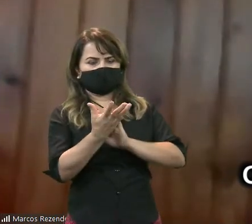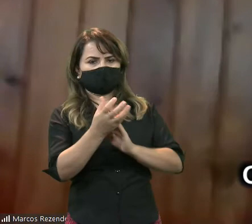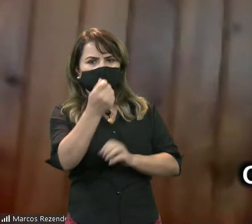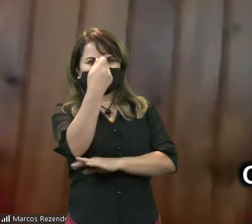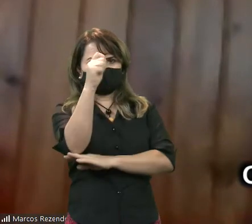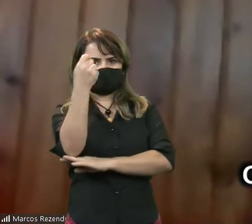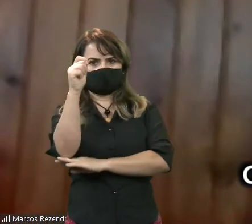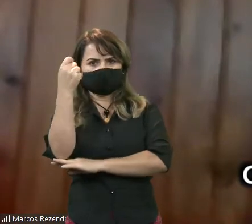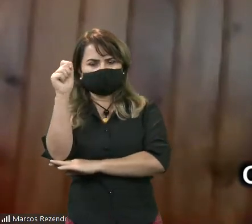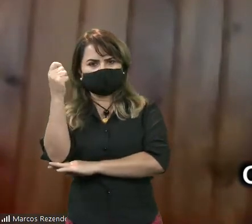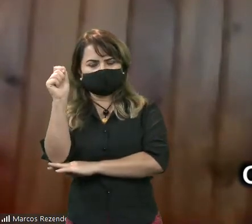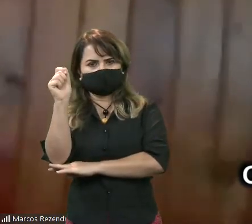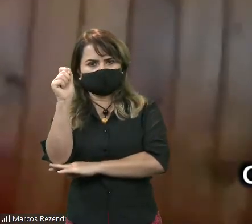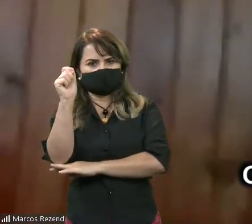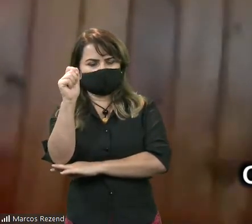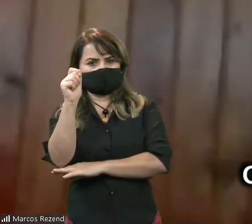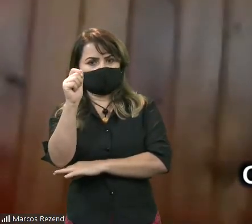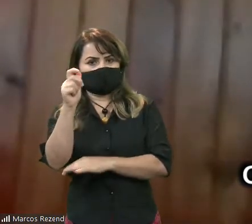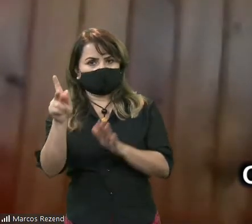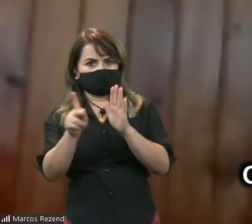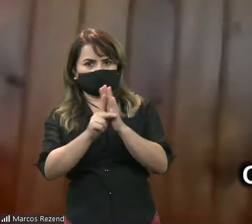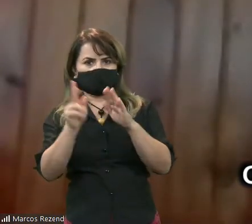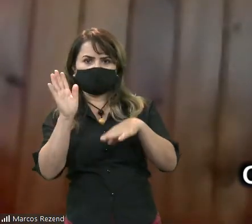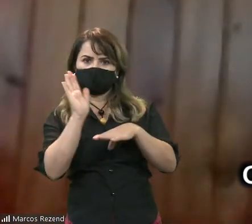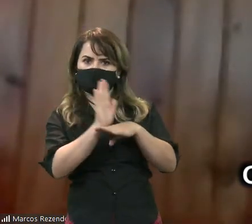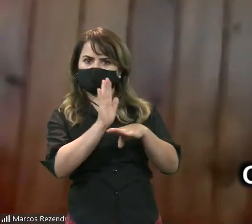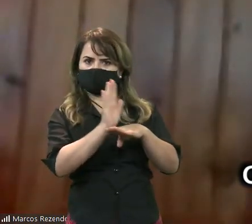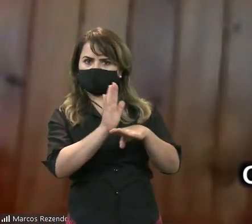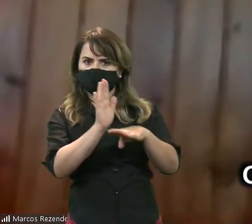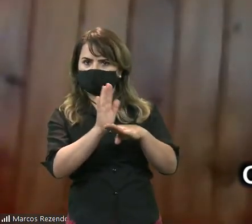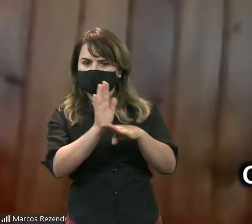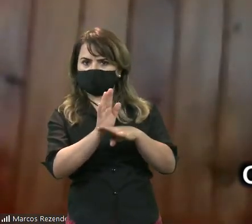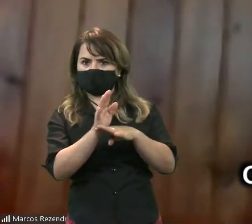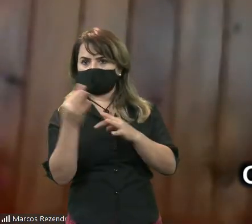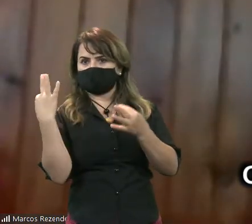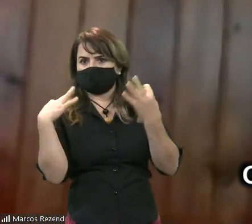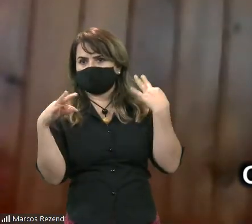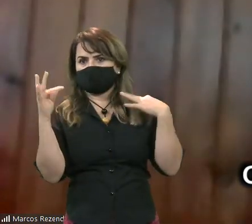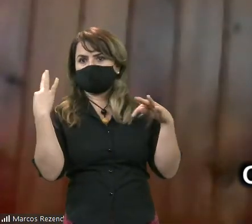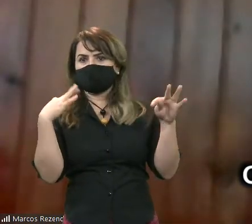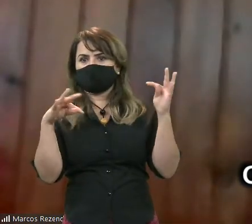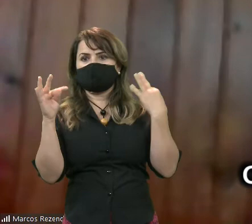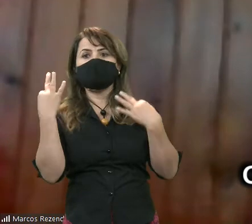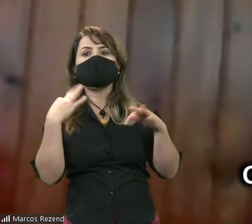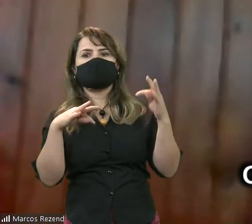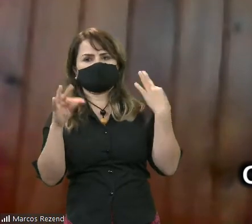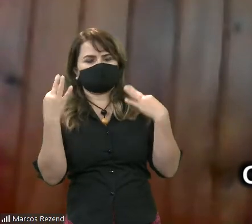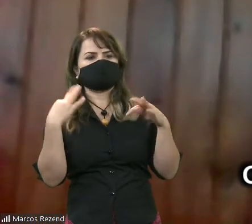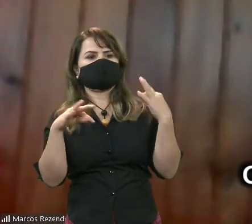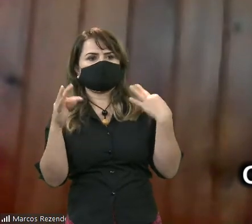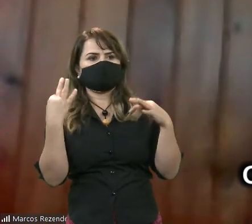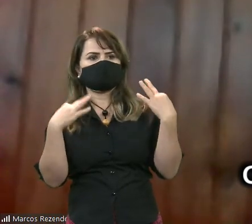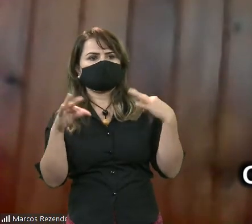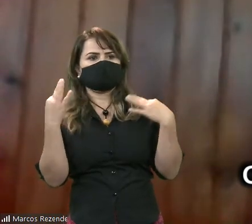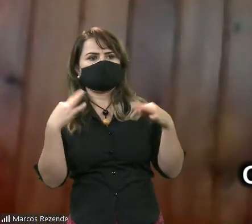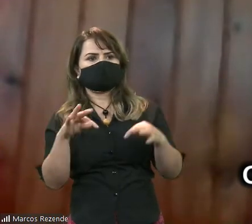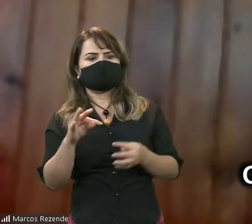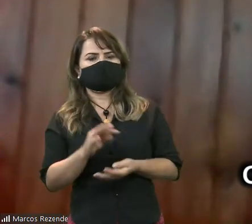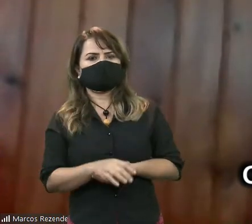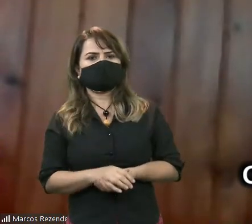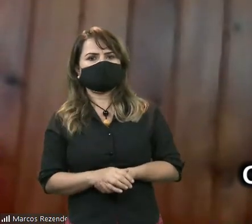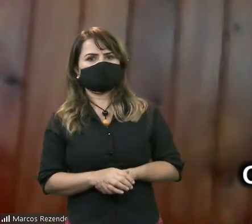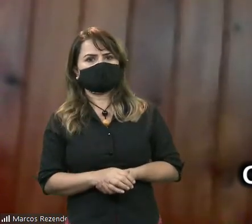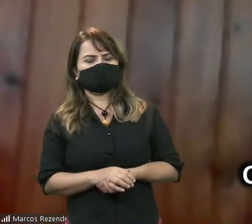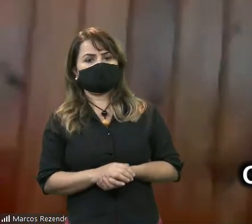os interesses dos MITs, municípios de interesse turístico, prestar assessoria em todas as etapas do convênio